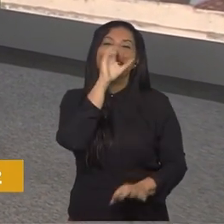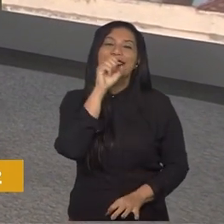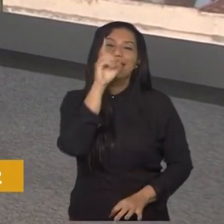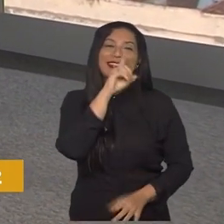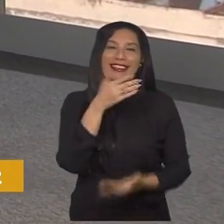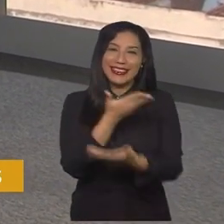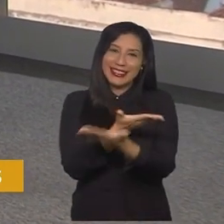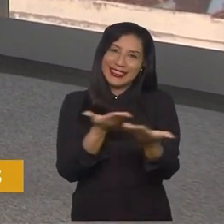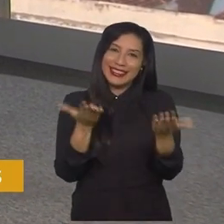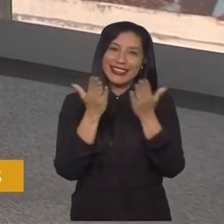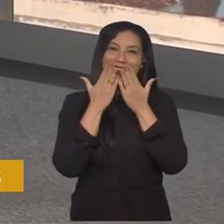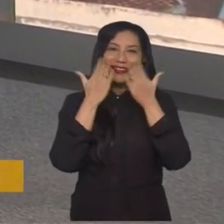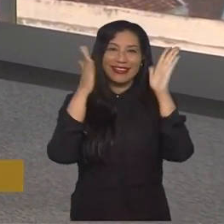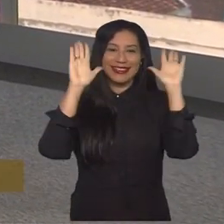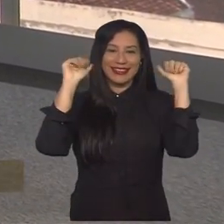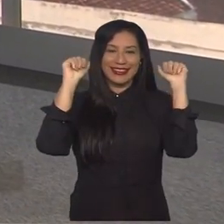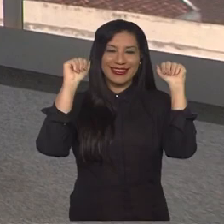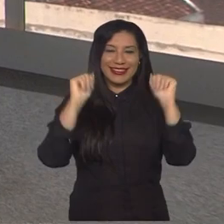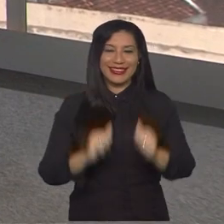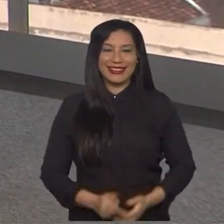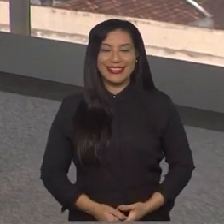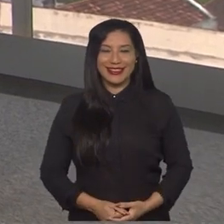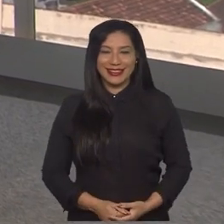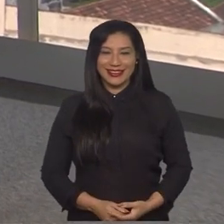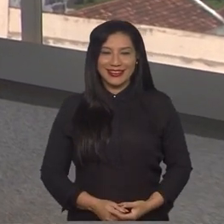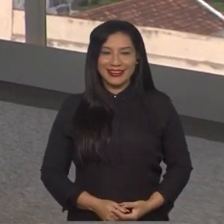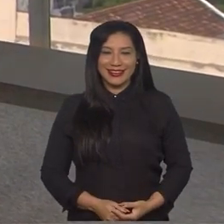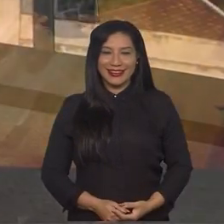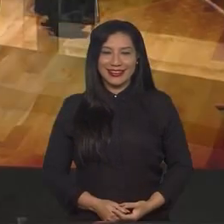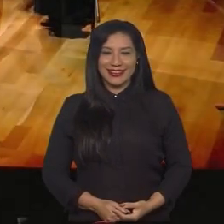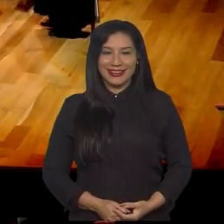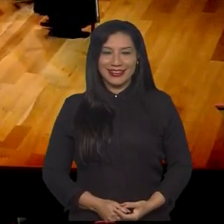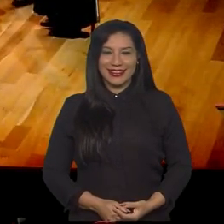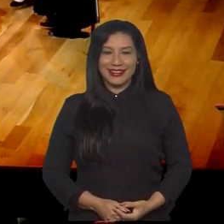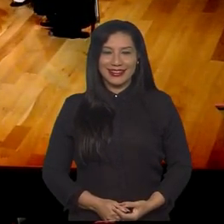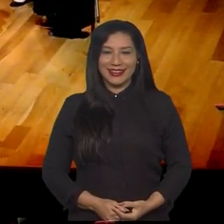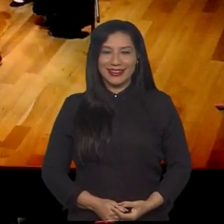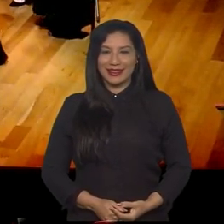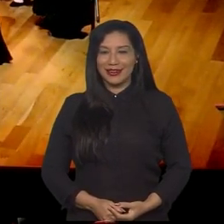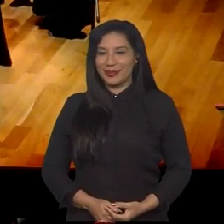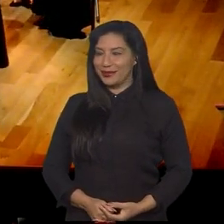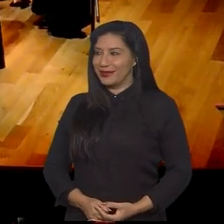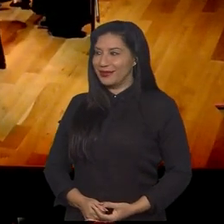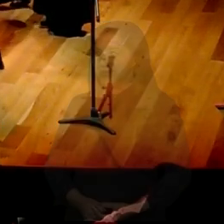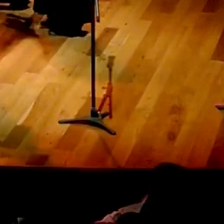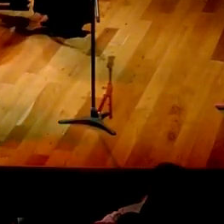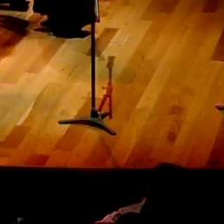um ótimo fim de semana. Até mais.